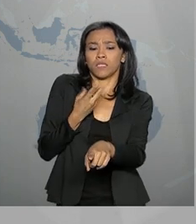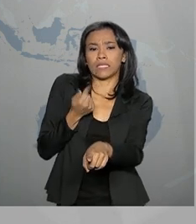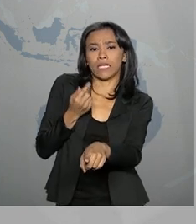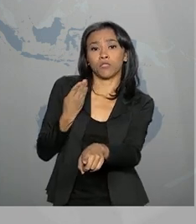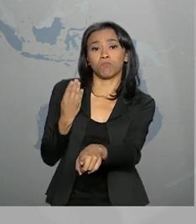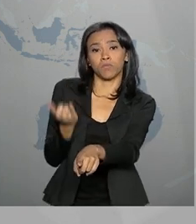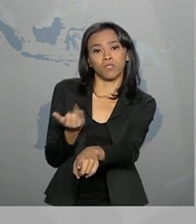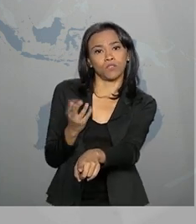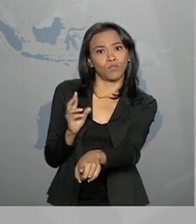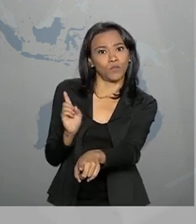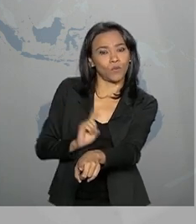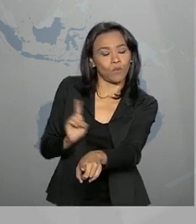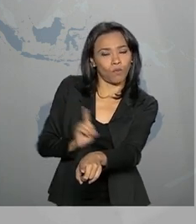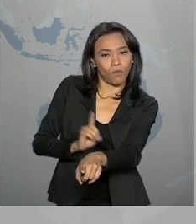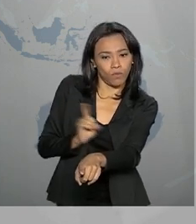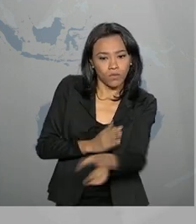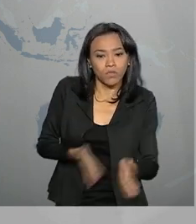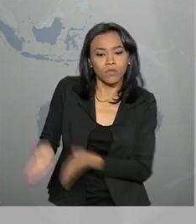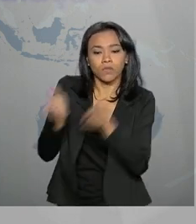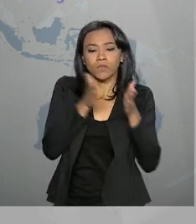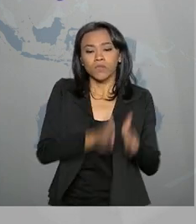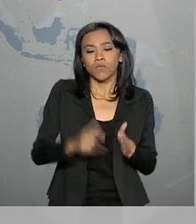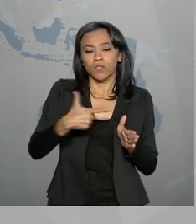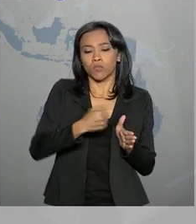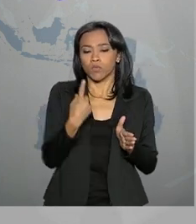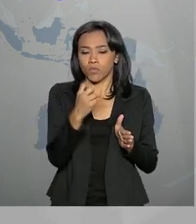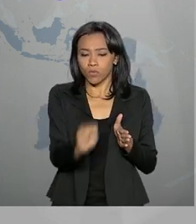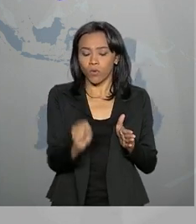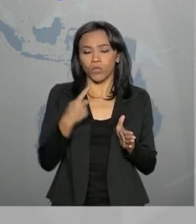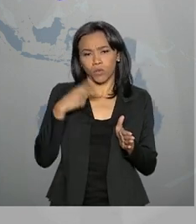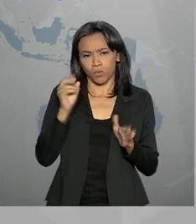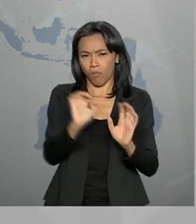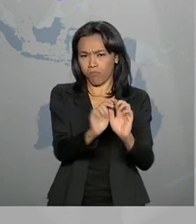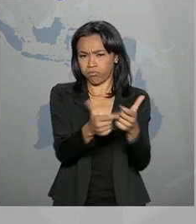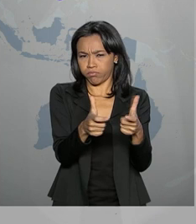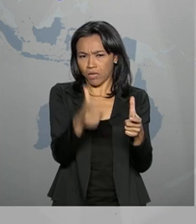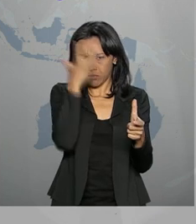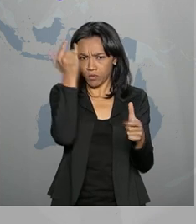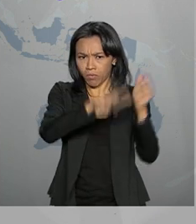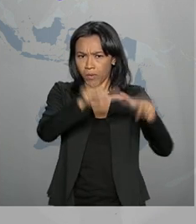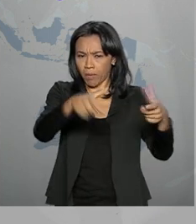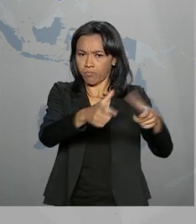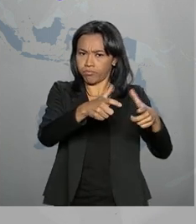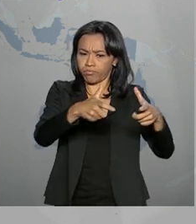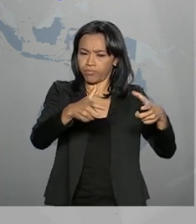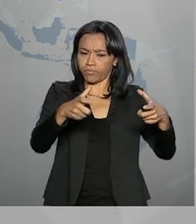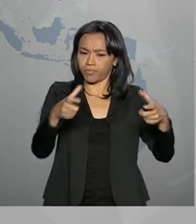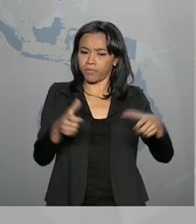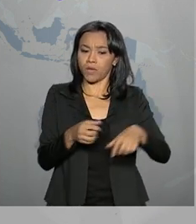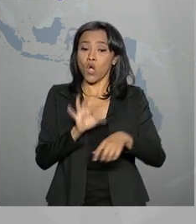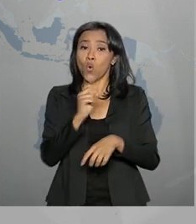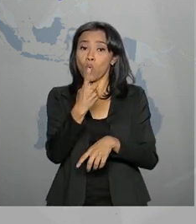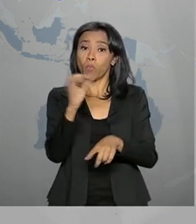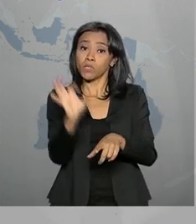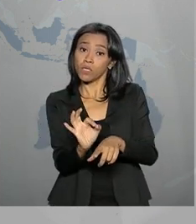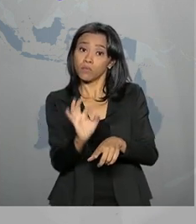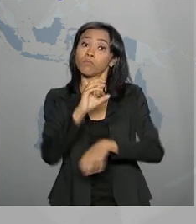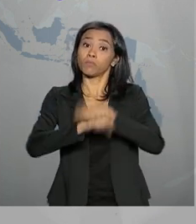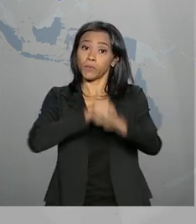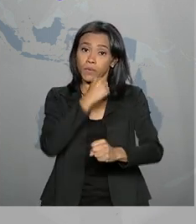bilhões de dólares. E em 2018, viu a população crescer a uma taxa de quase 1% ao